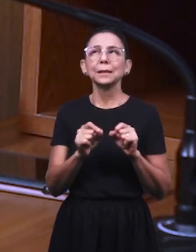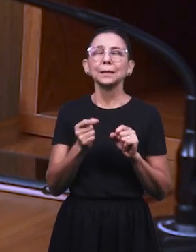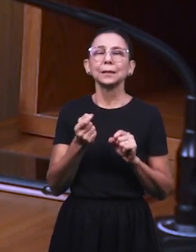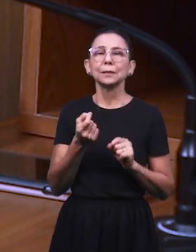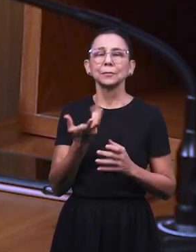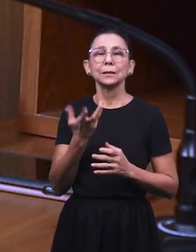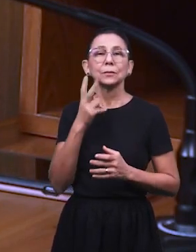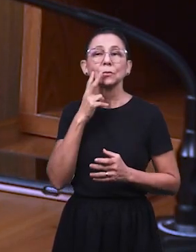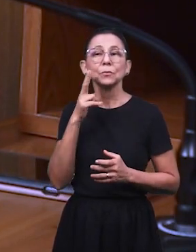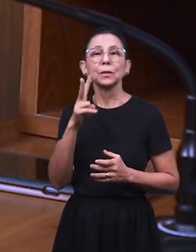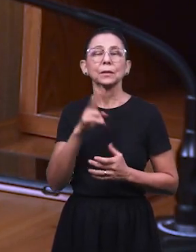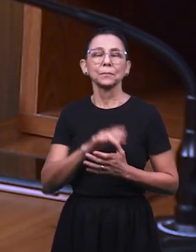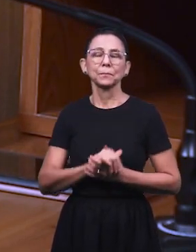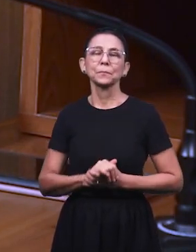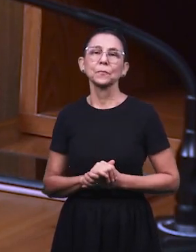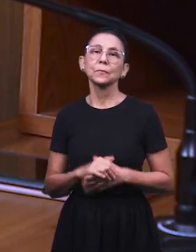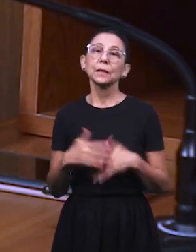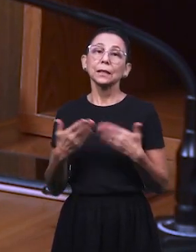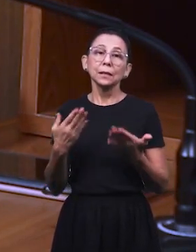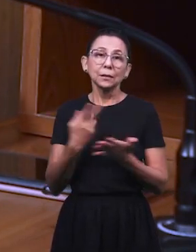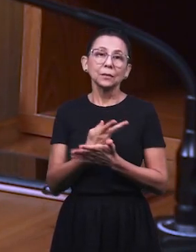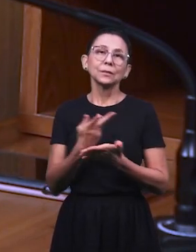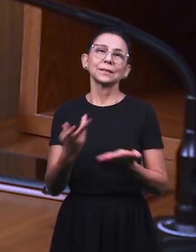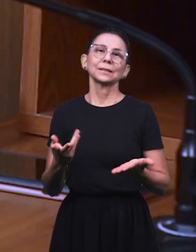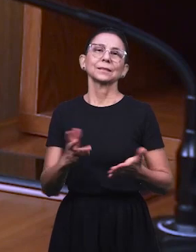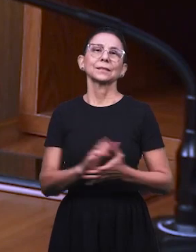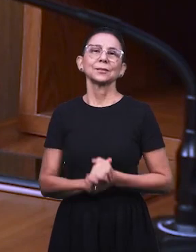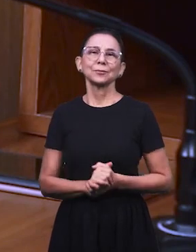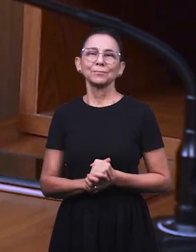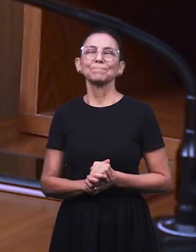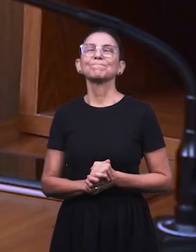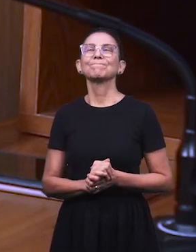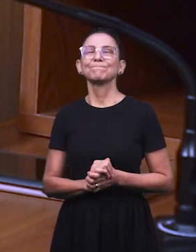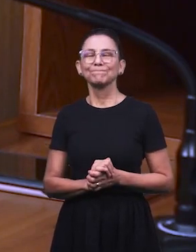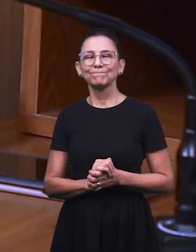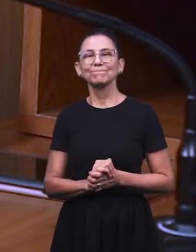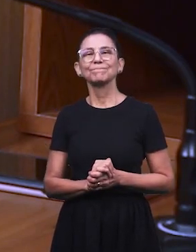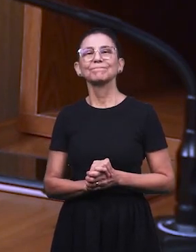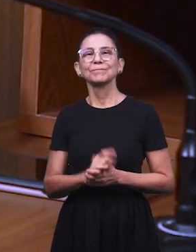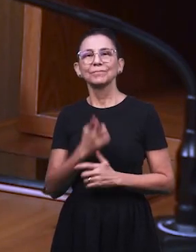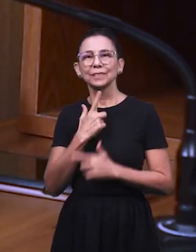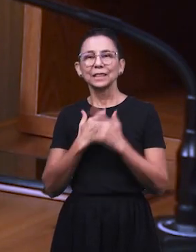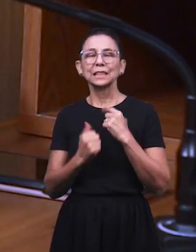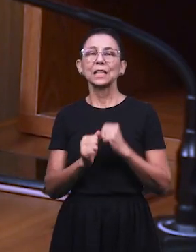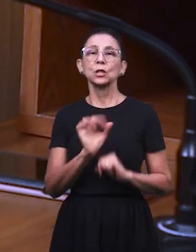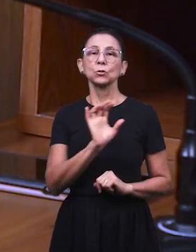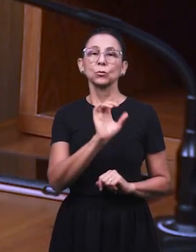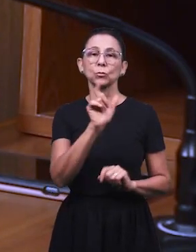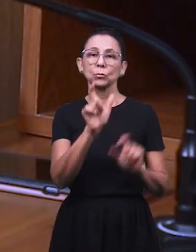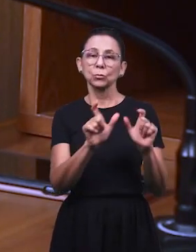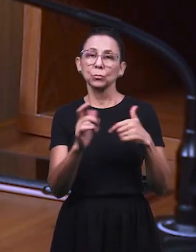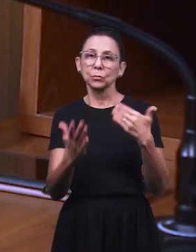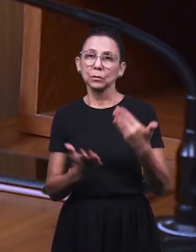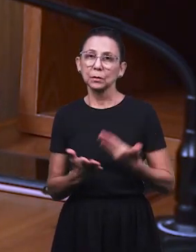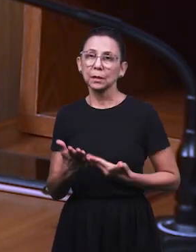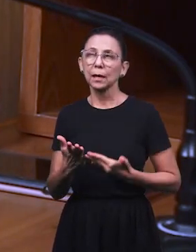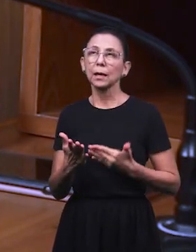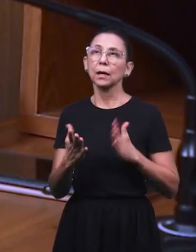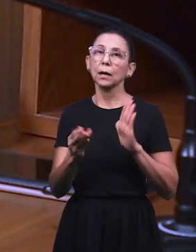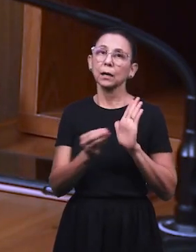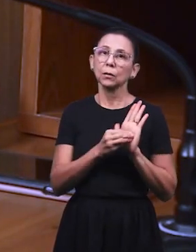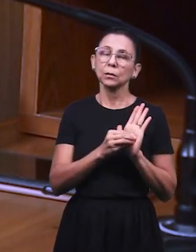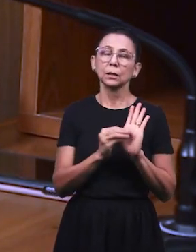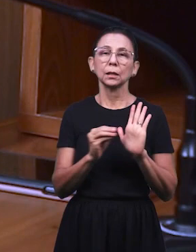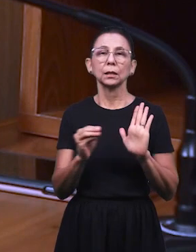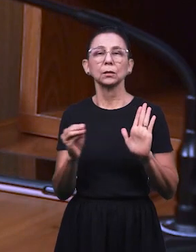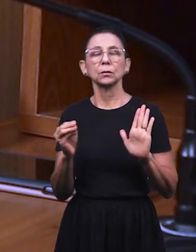queriam assistir, né? O que estava em falta, o que eles queriam ver. E foi justamente isso. Foi essa a intenção.